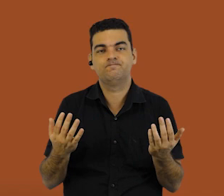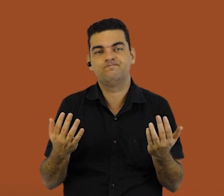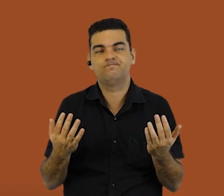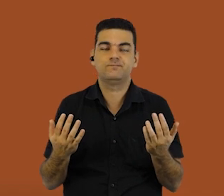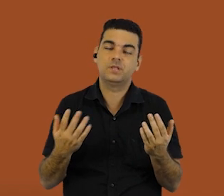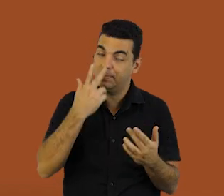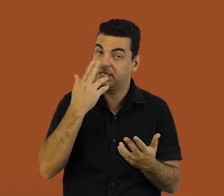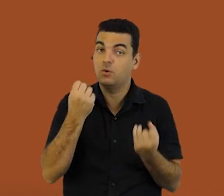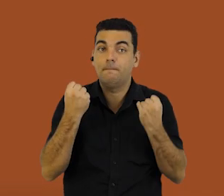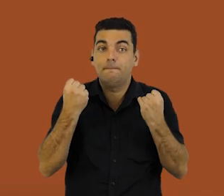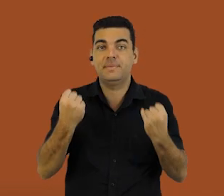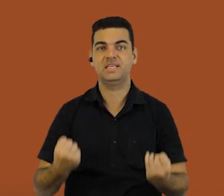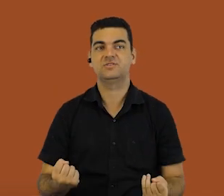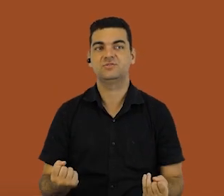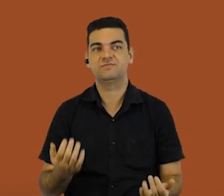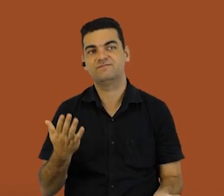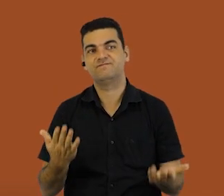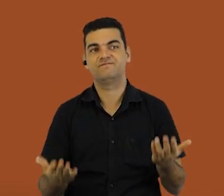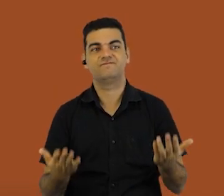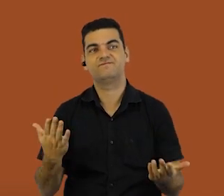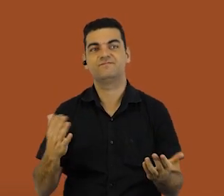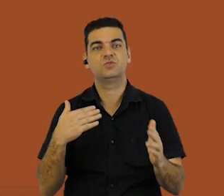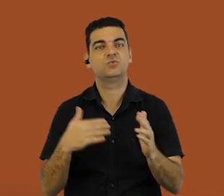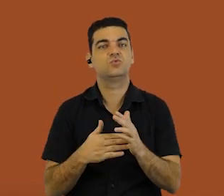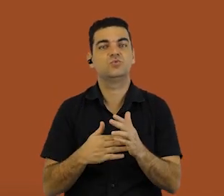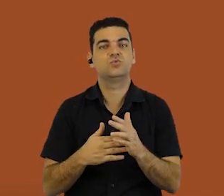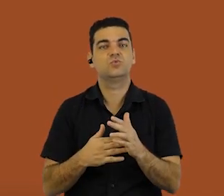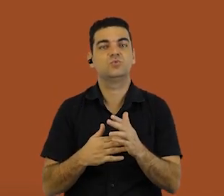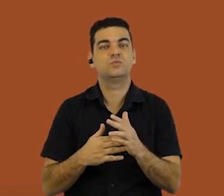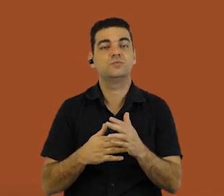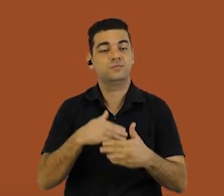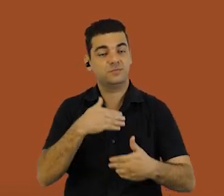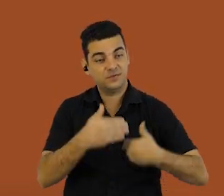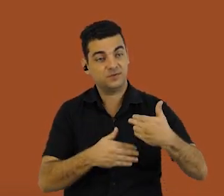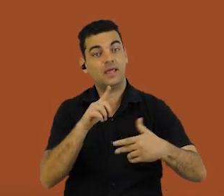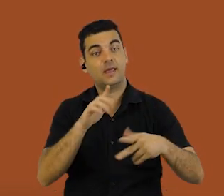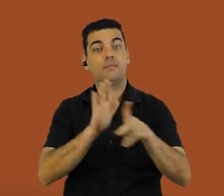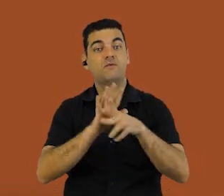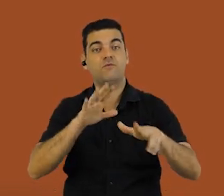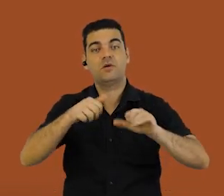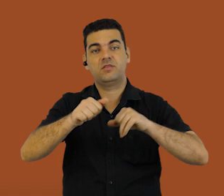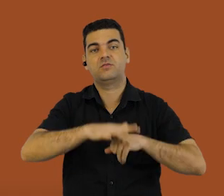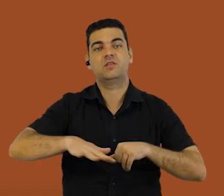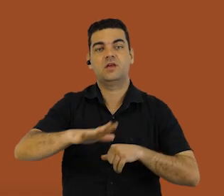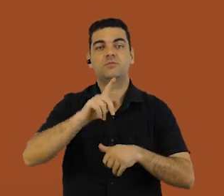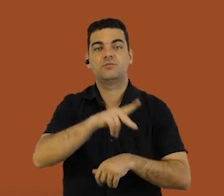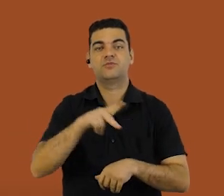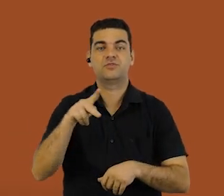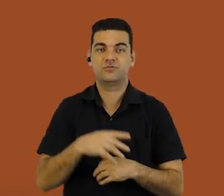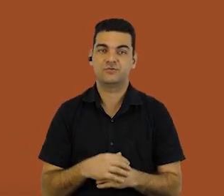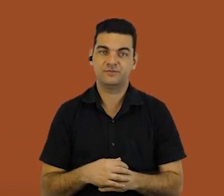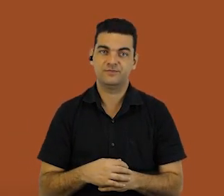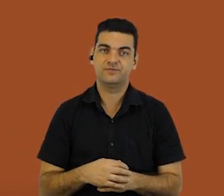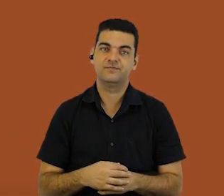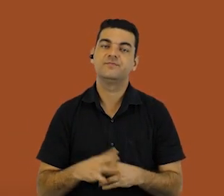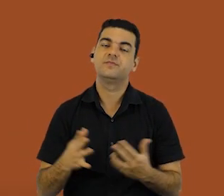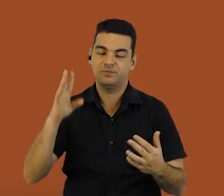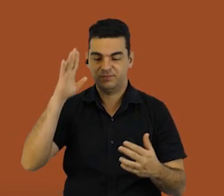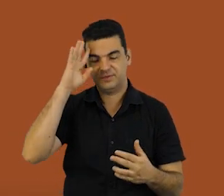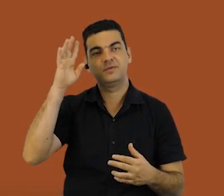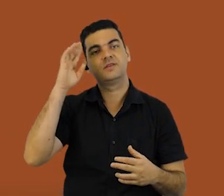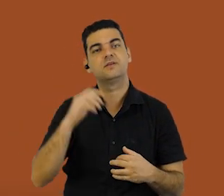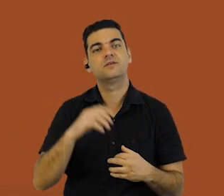se contrapõem a todos os processos epistemológicos que compõem a sua formação. E aí você precisa